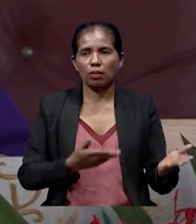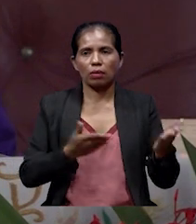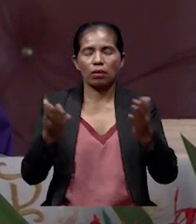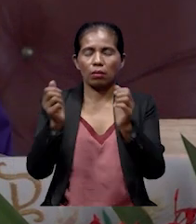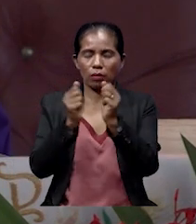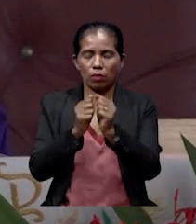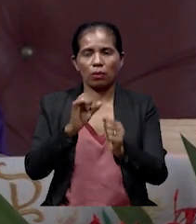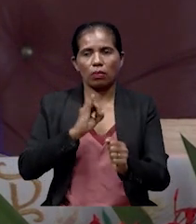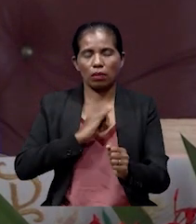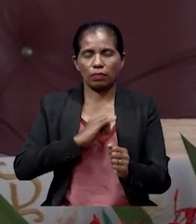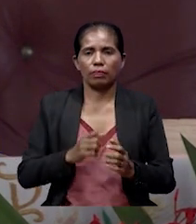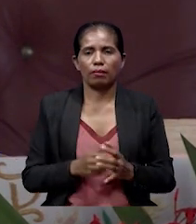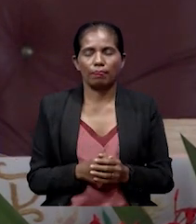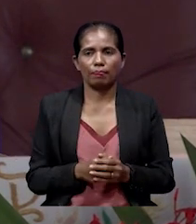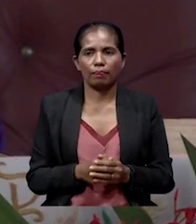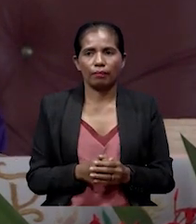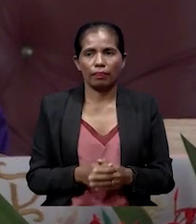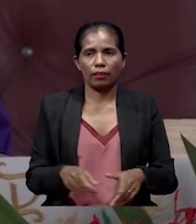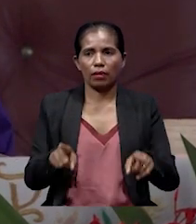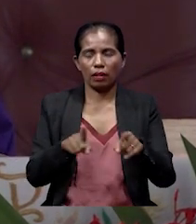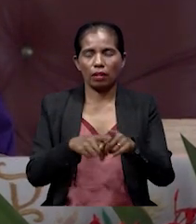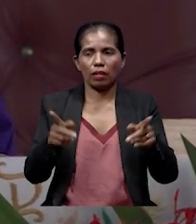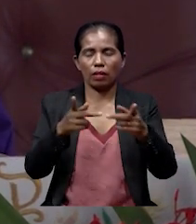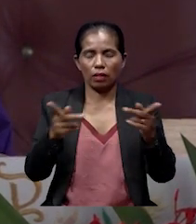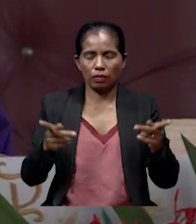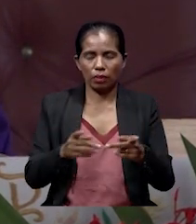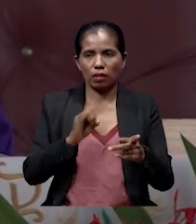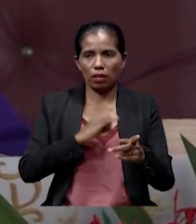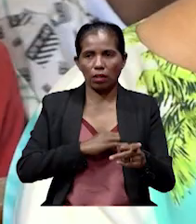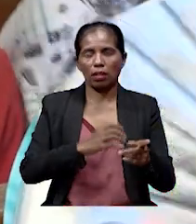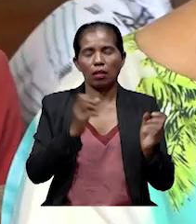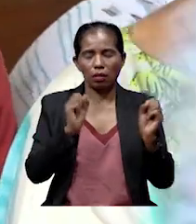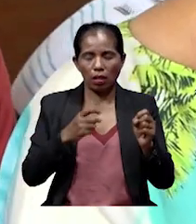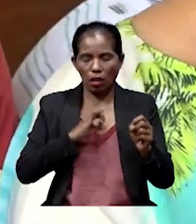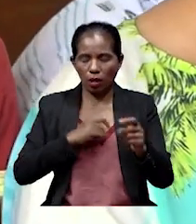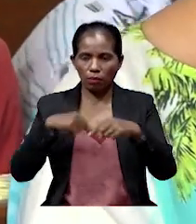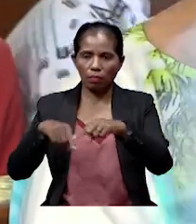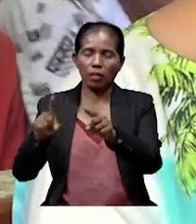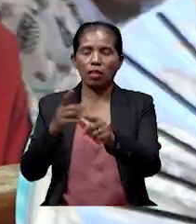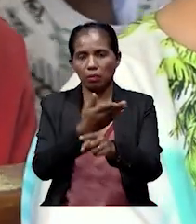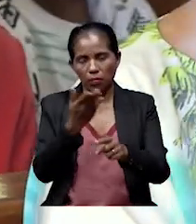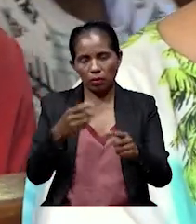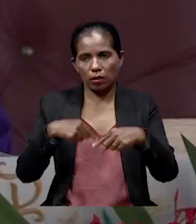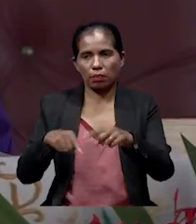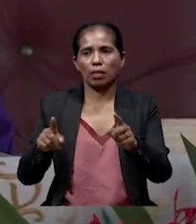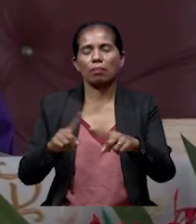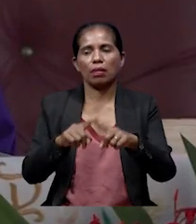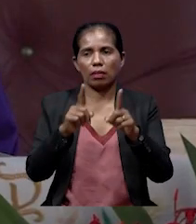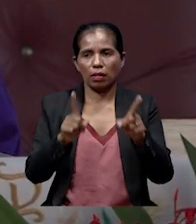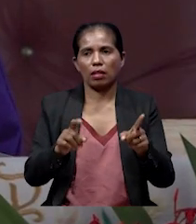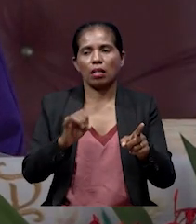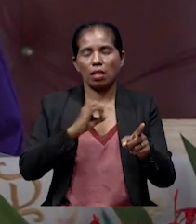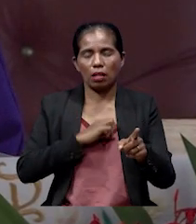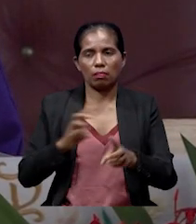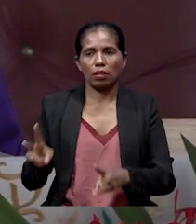Hau. No Neia Fatim de Lorela, e o Mose Labá, Basá, Hau